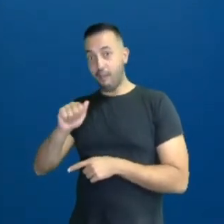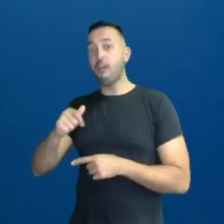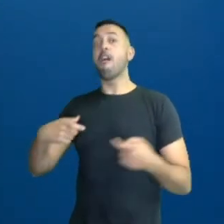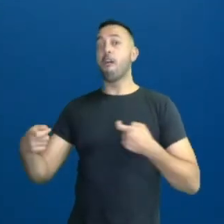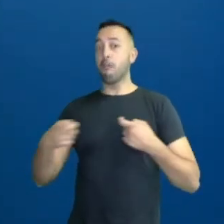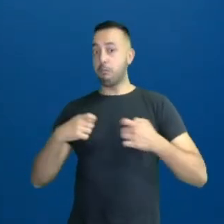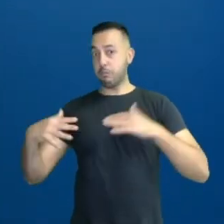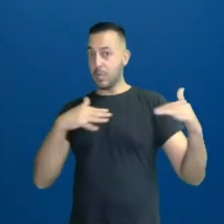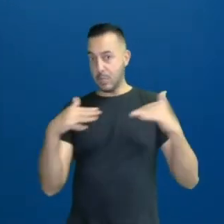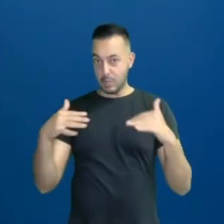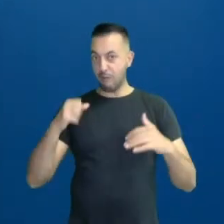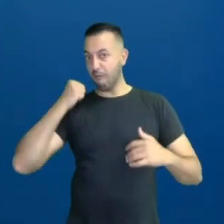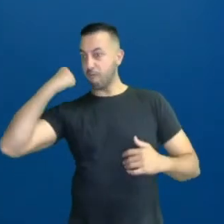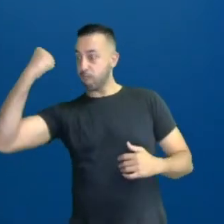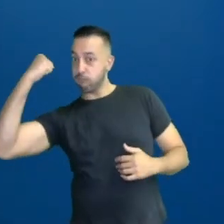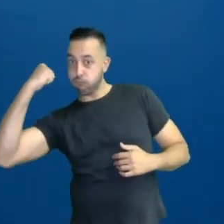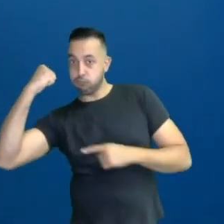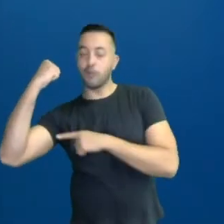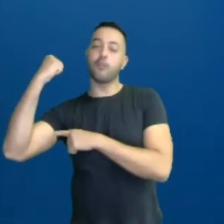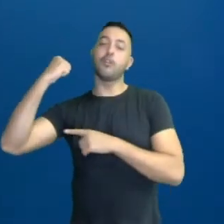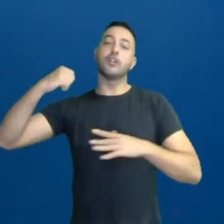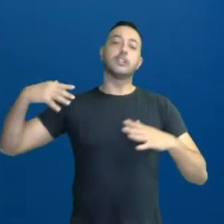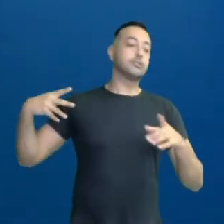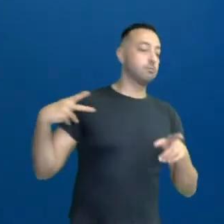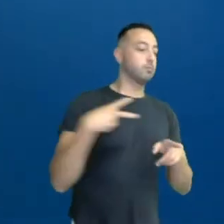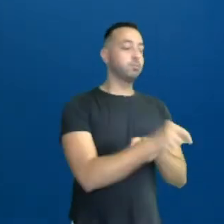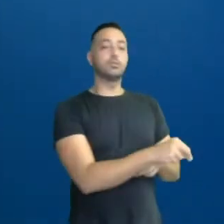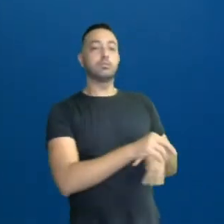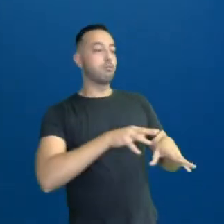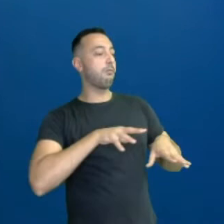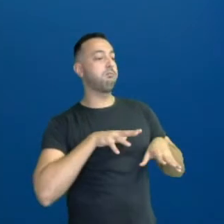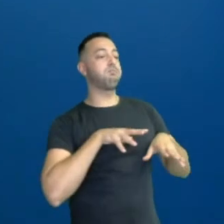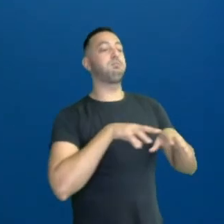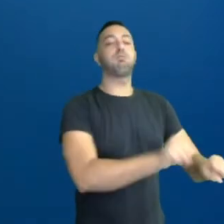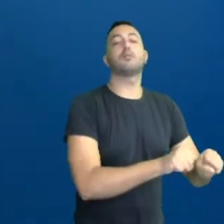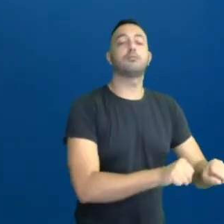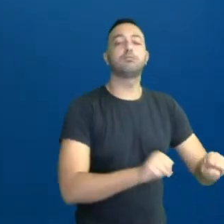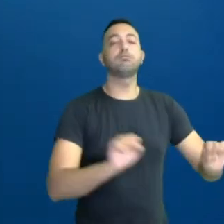os atenienses e tomam o poder dessa